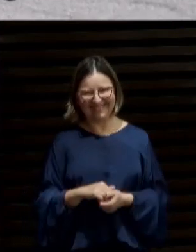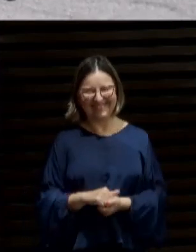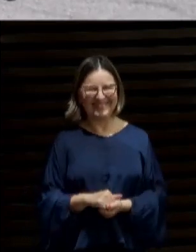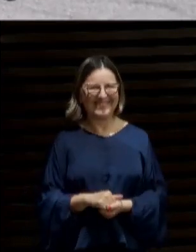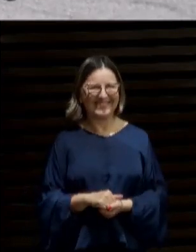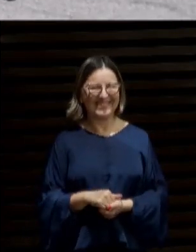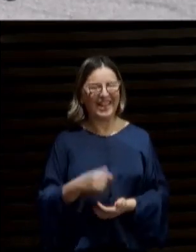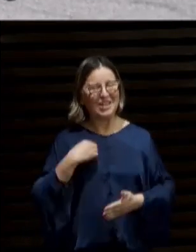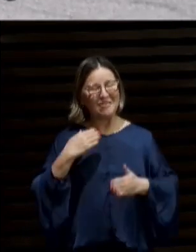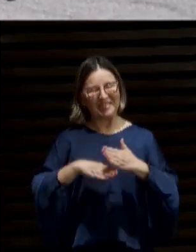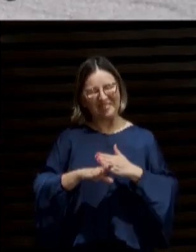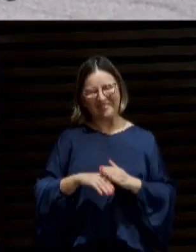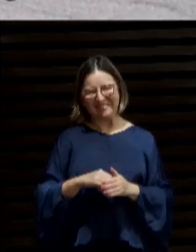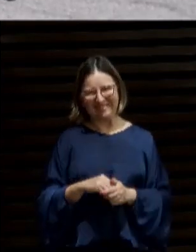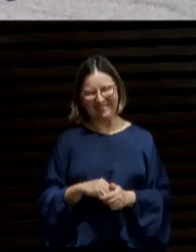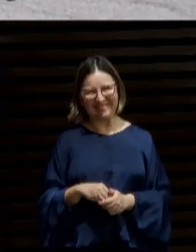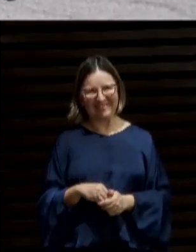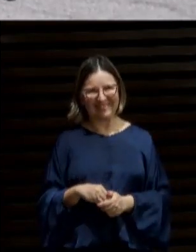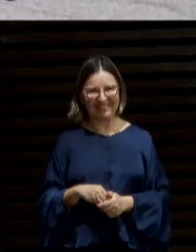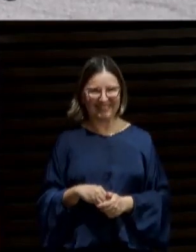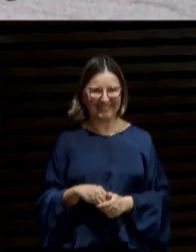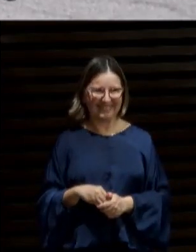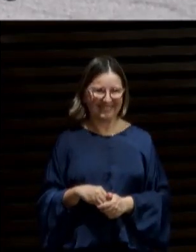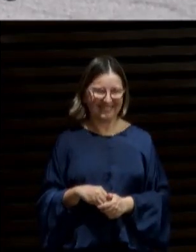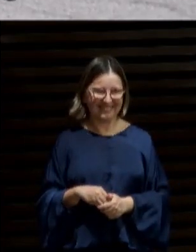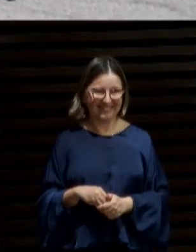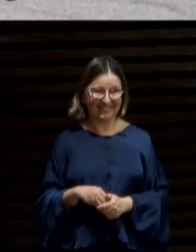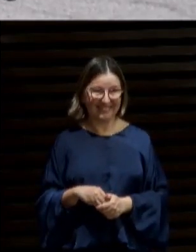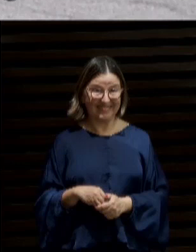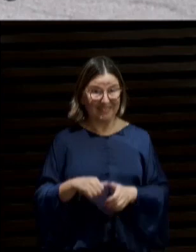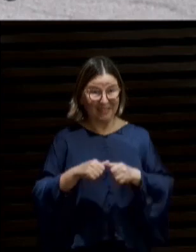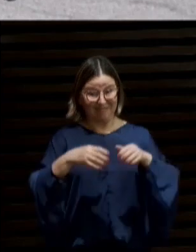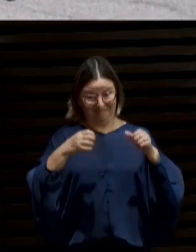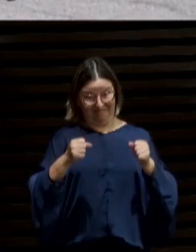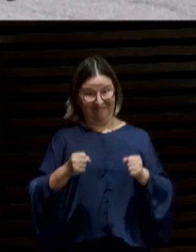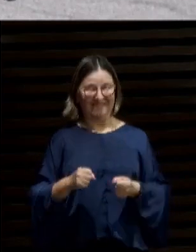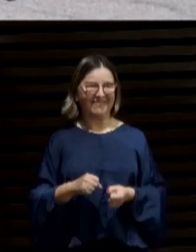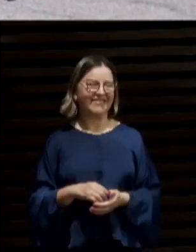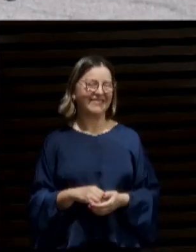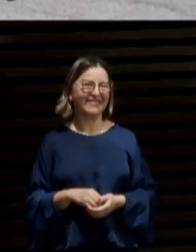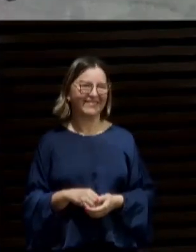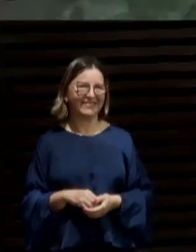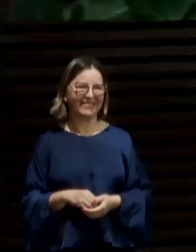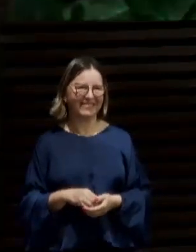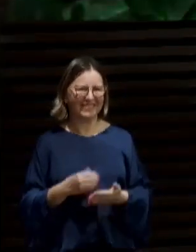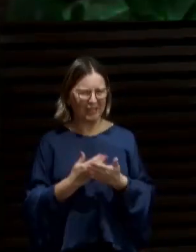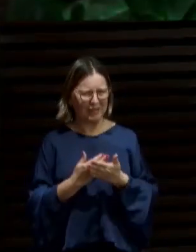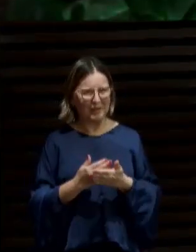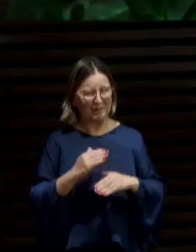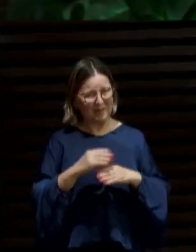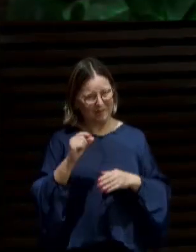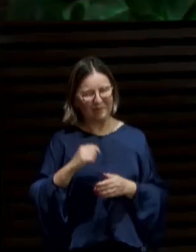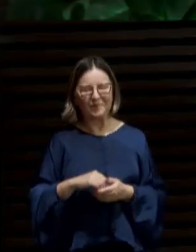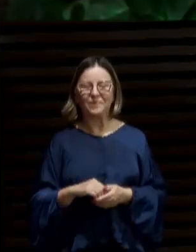Vou lá. Essa coisa é tremenda, gente. Vamos mais um pouquinho. Outra coisa